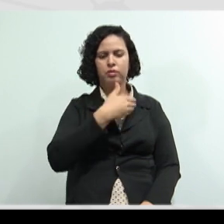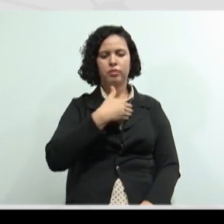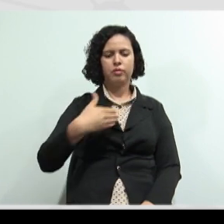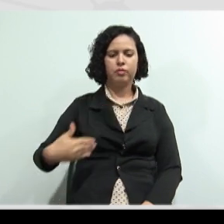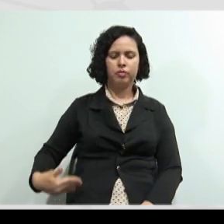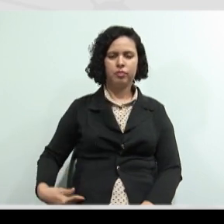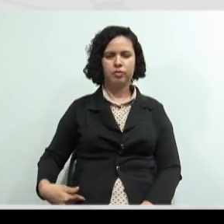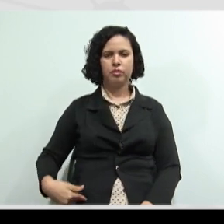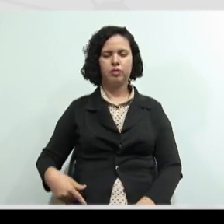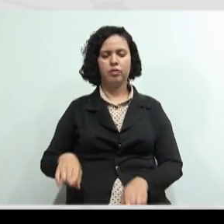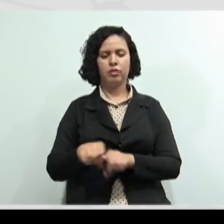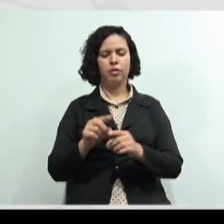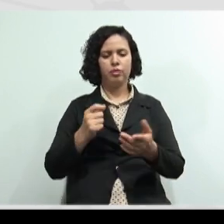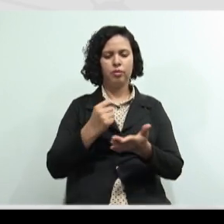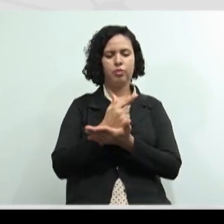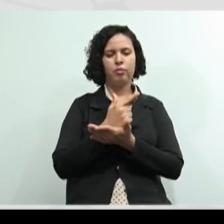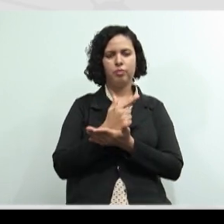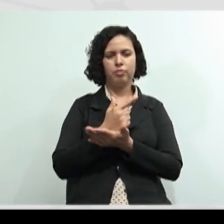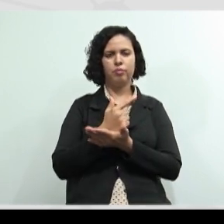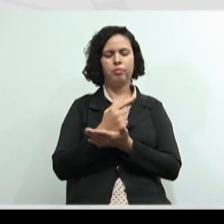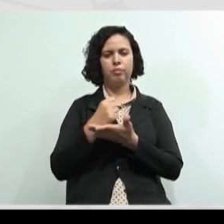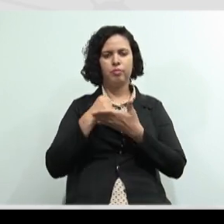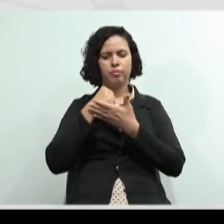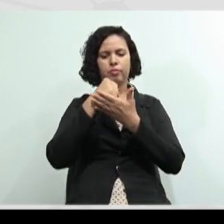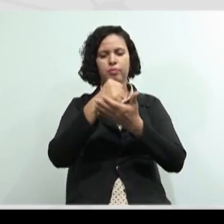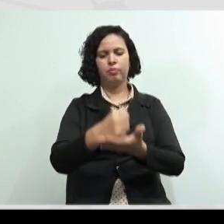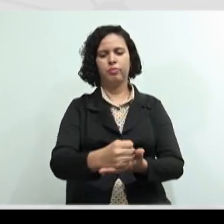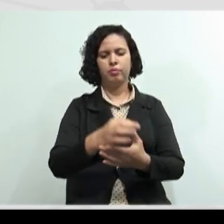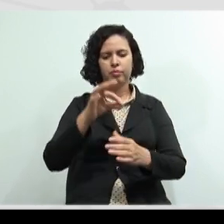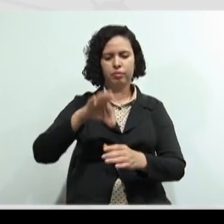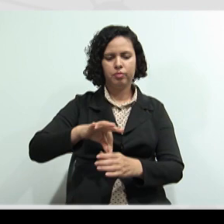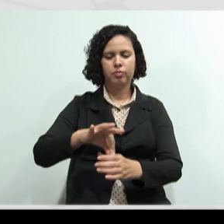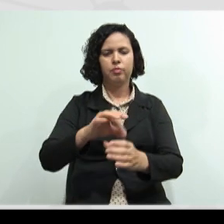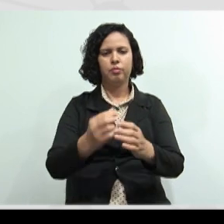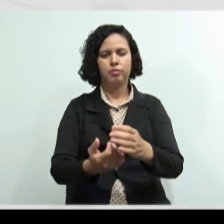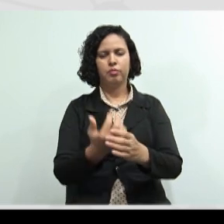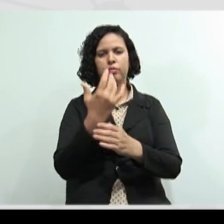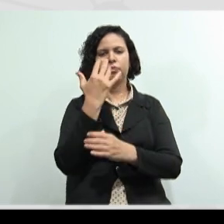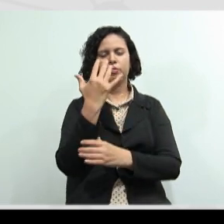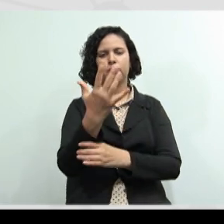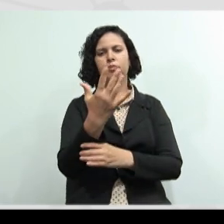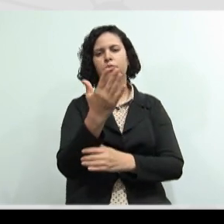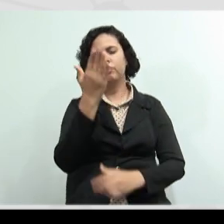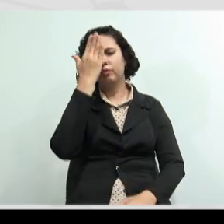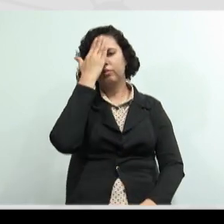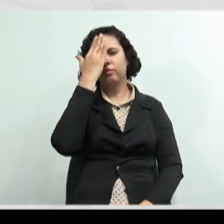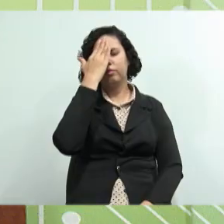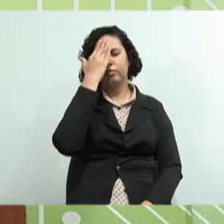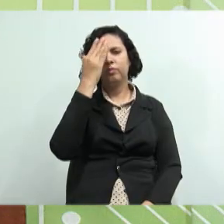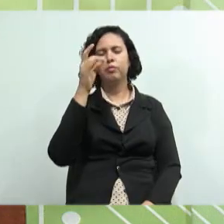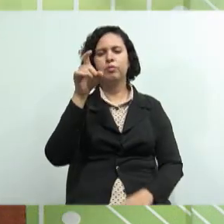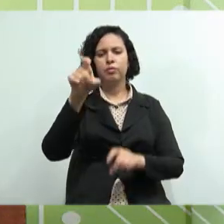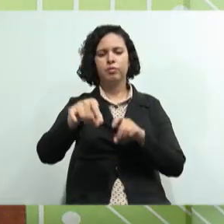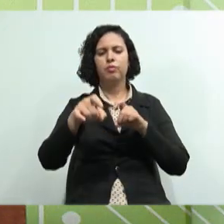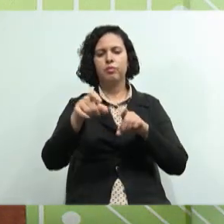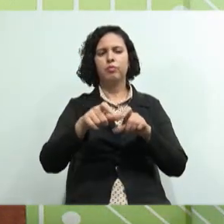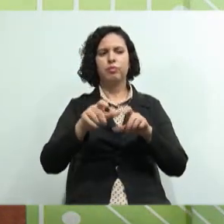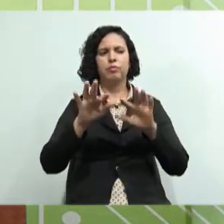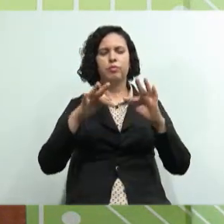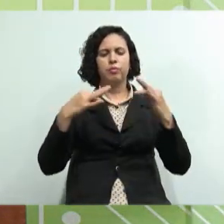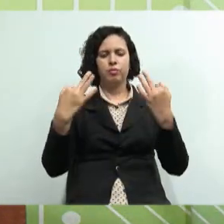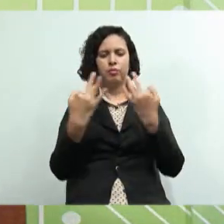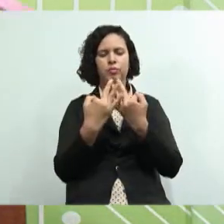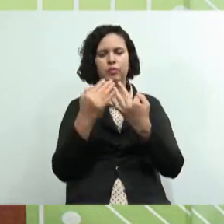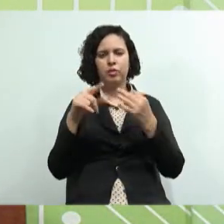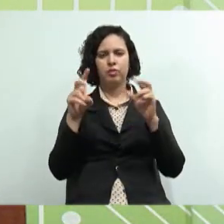para tanto a alimentação quanto o plantio. A gente sabe que a agricultura familiar é um tema gigantesco,